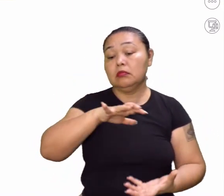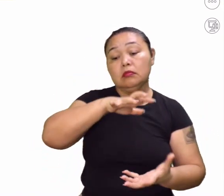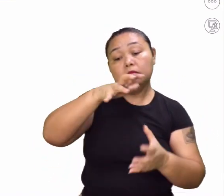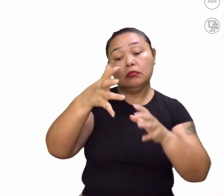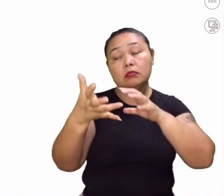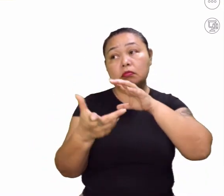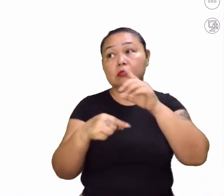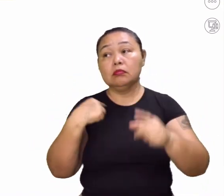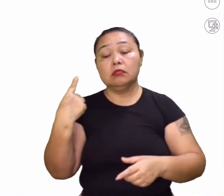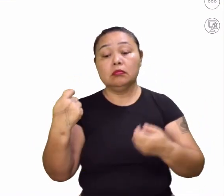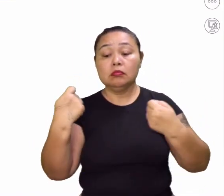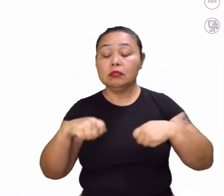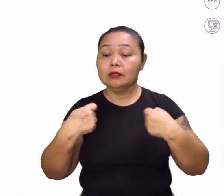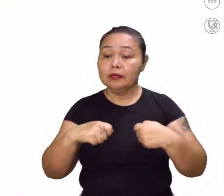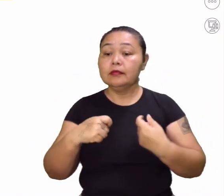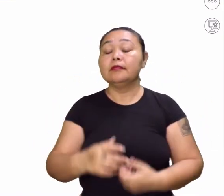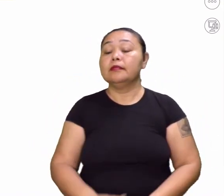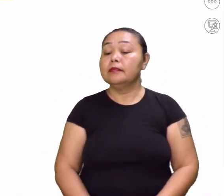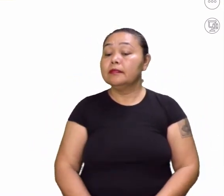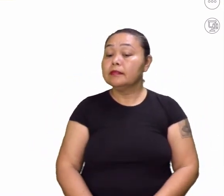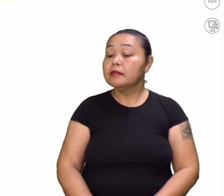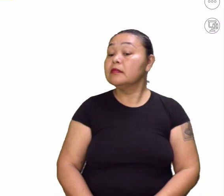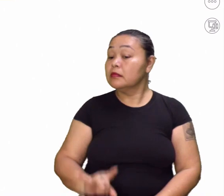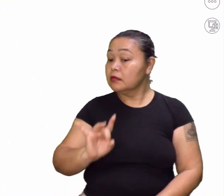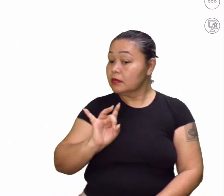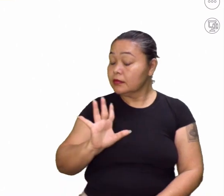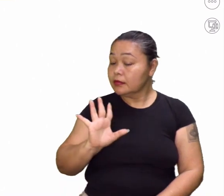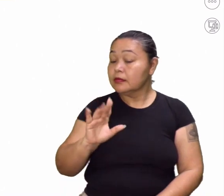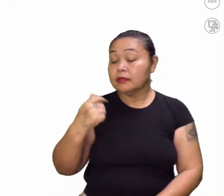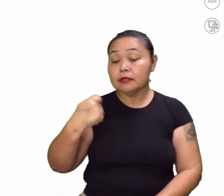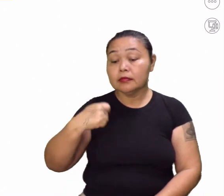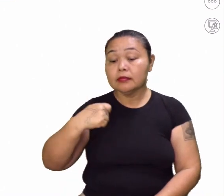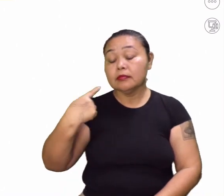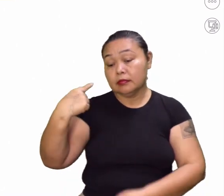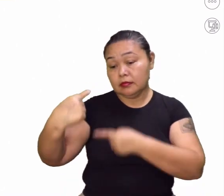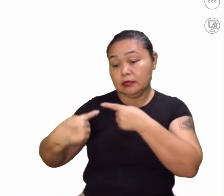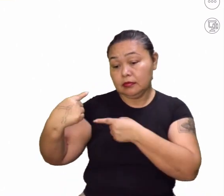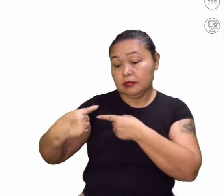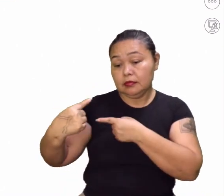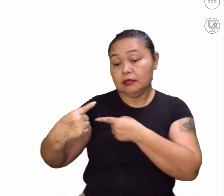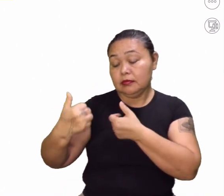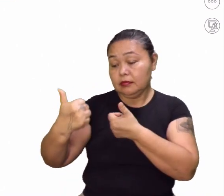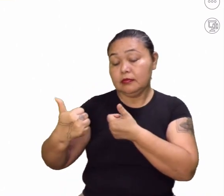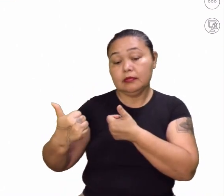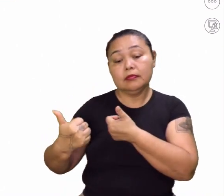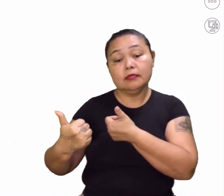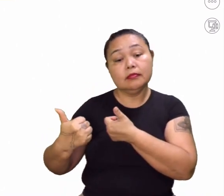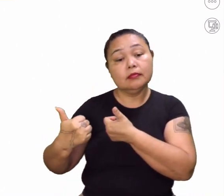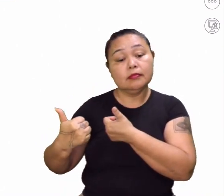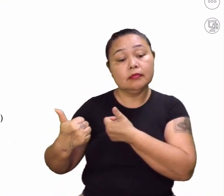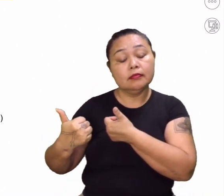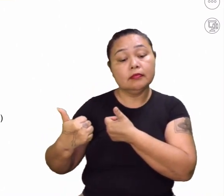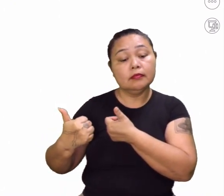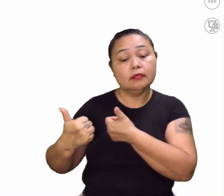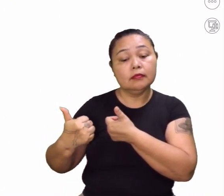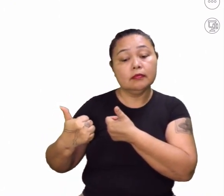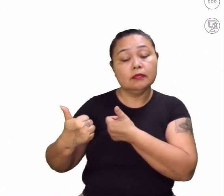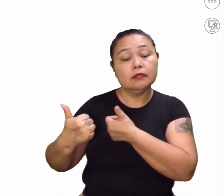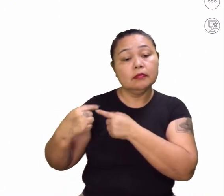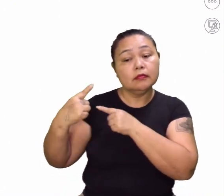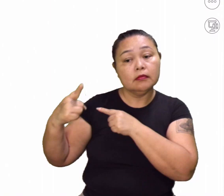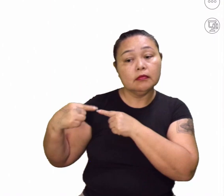da nossa necessidade, tá? Ou seja, foi uma decisão política. Muito bem. Beleza? Vamos lá. Olha